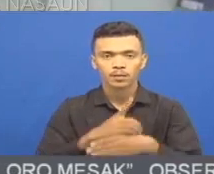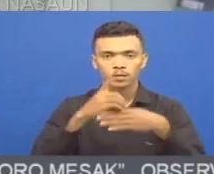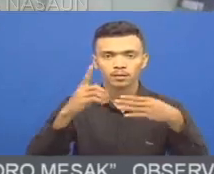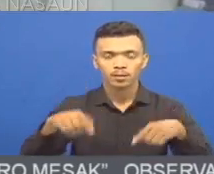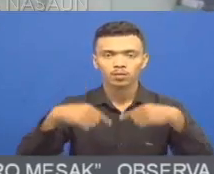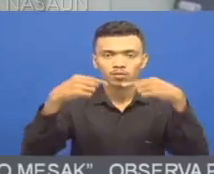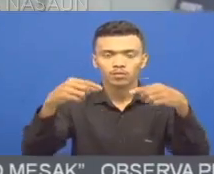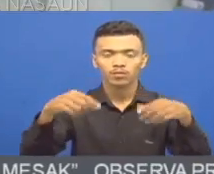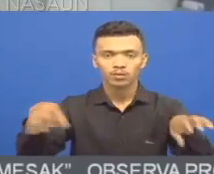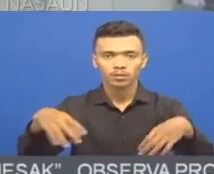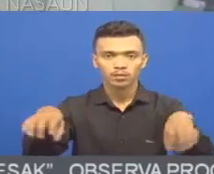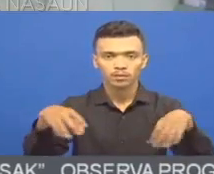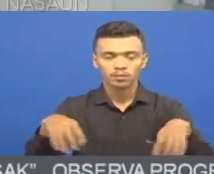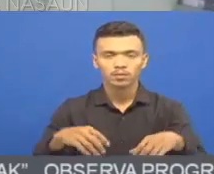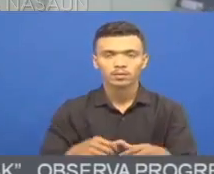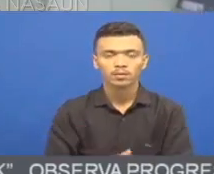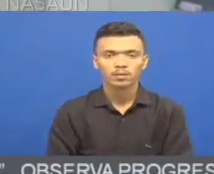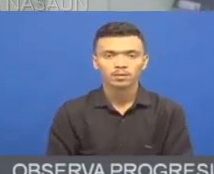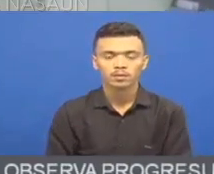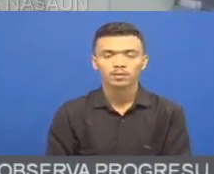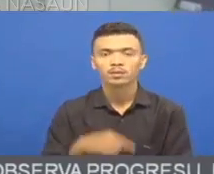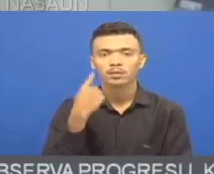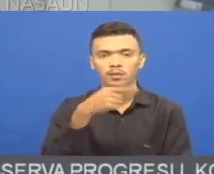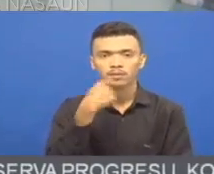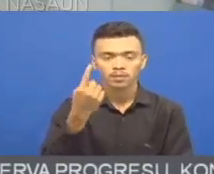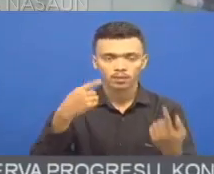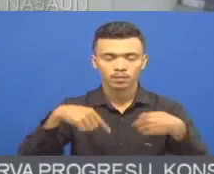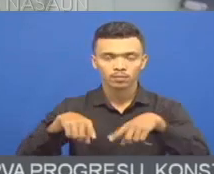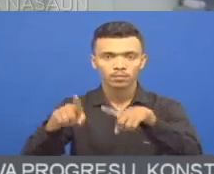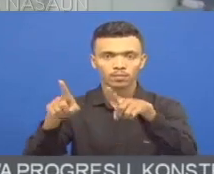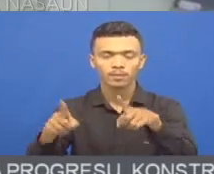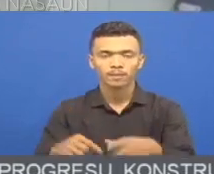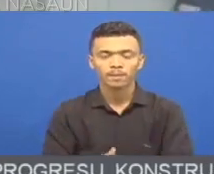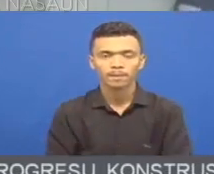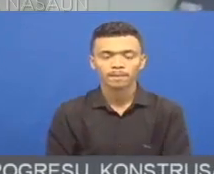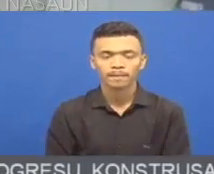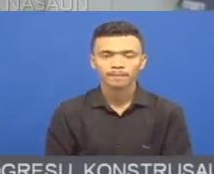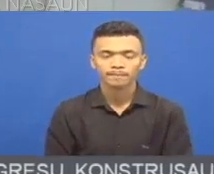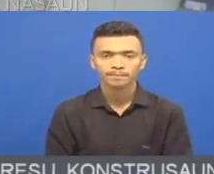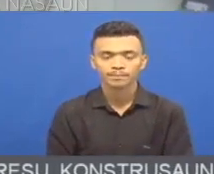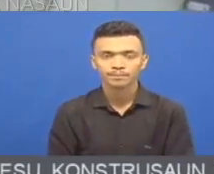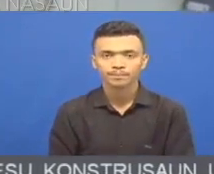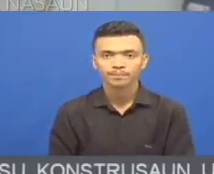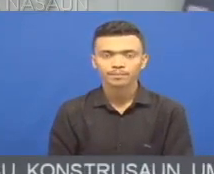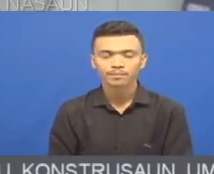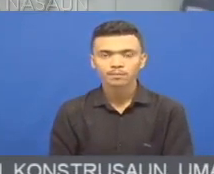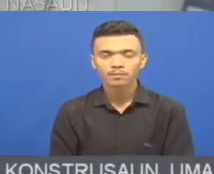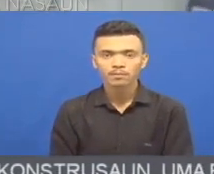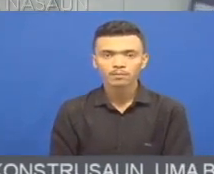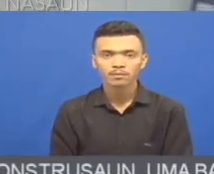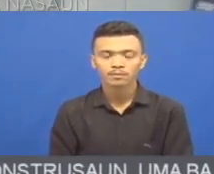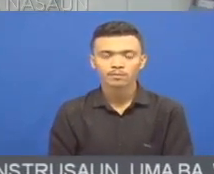servisu, sir dudu malo, sema katu ba. Agora, se diretor ou